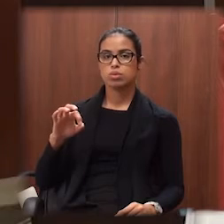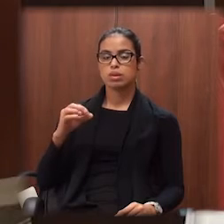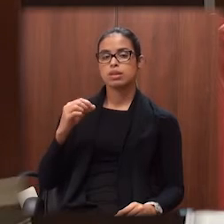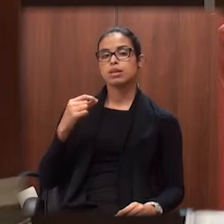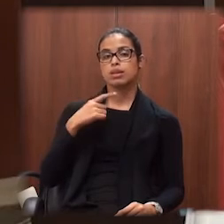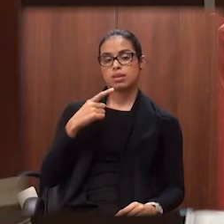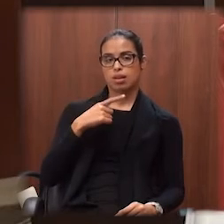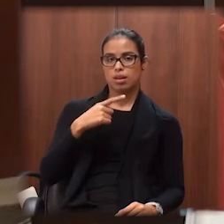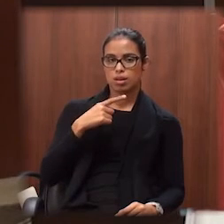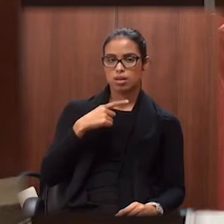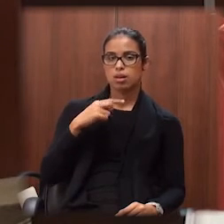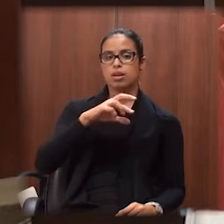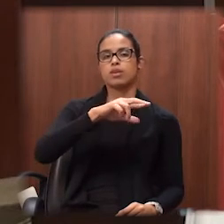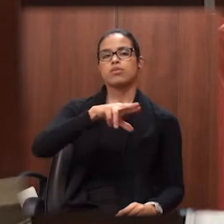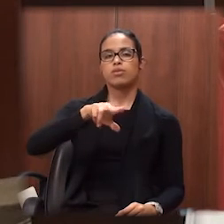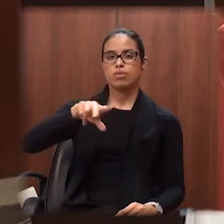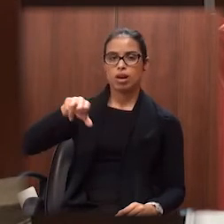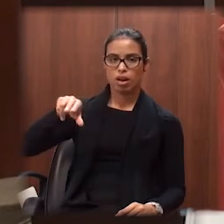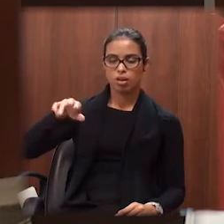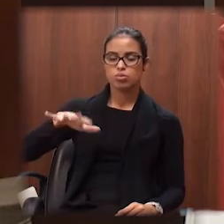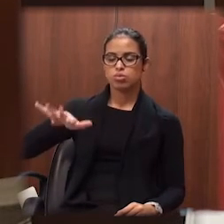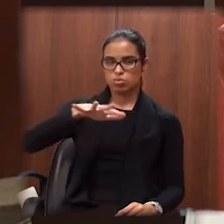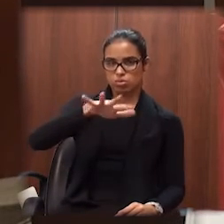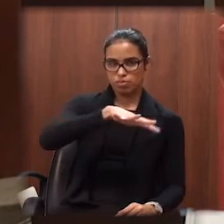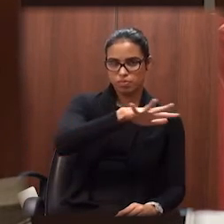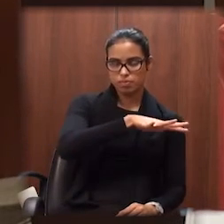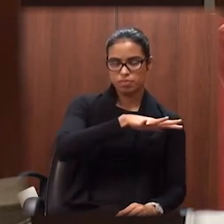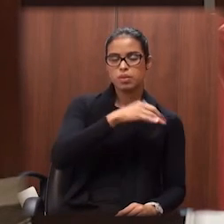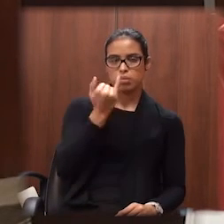em vários ambientes